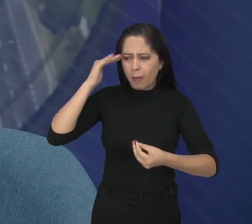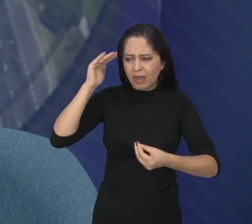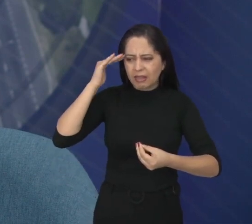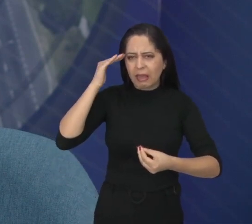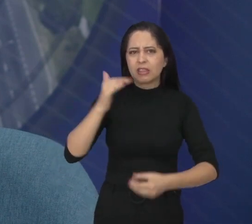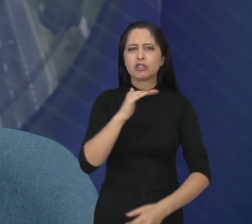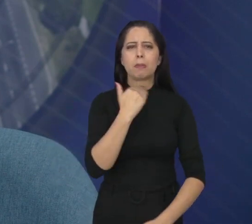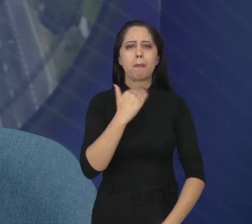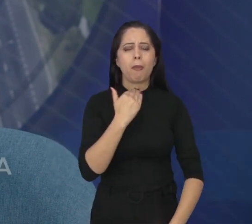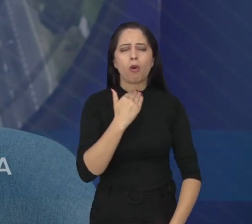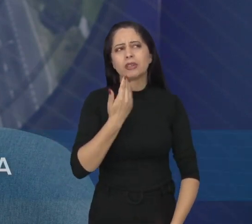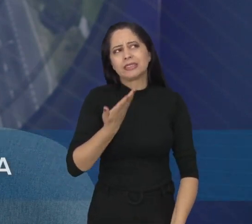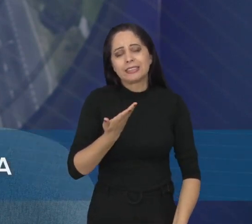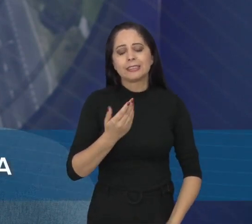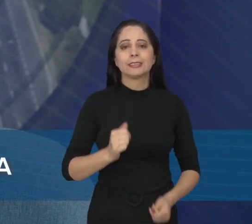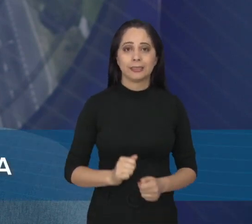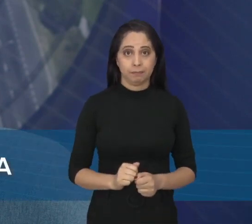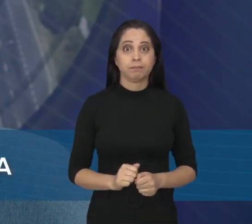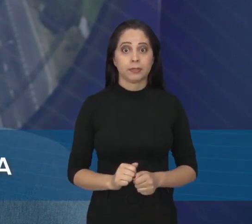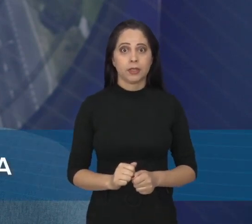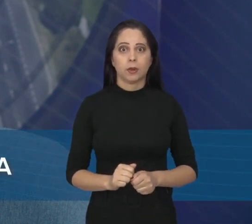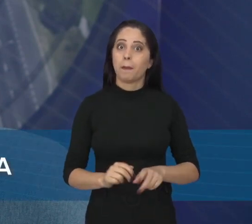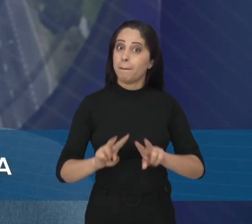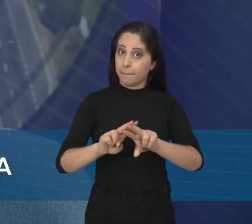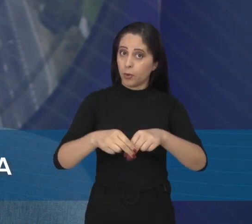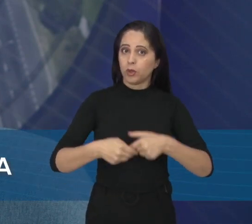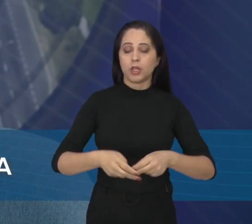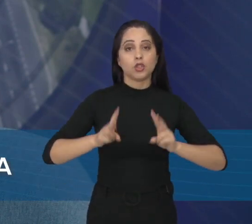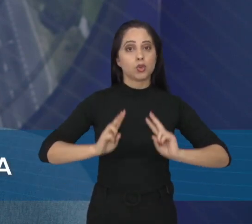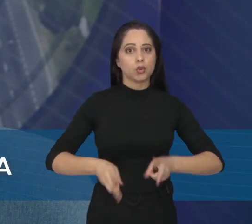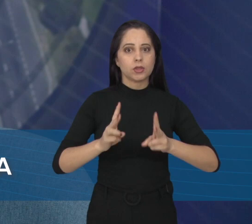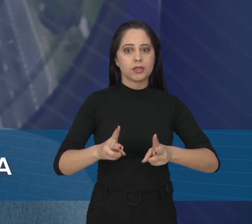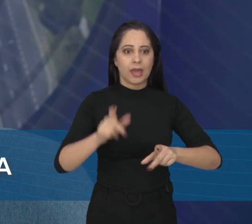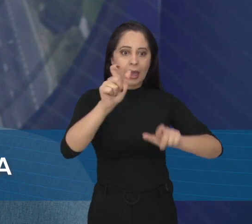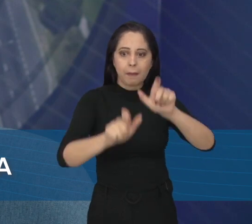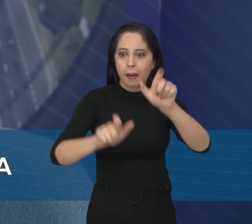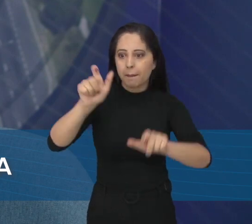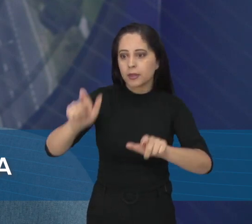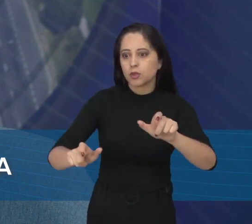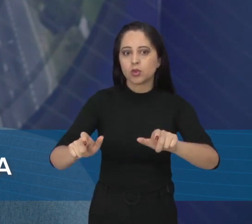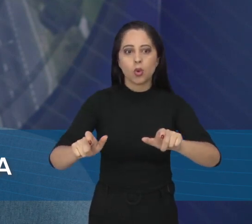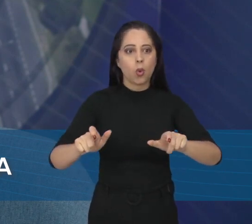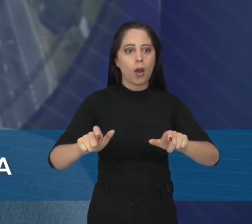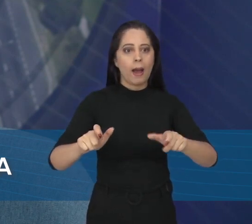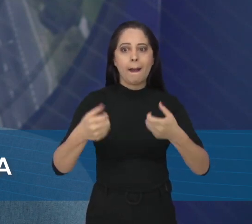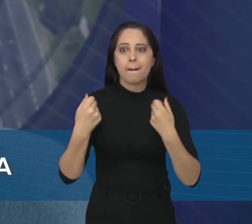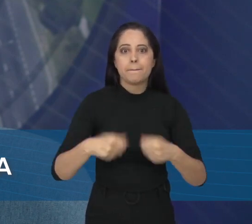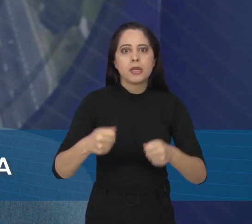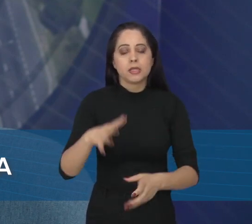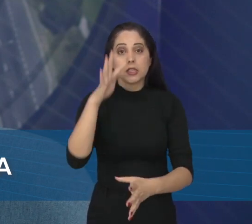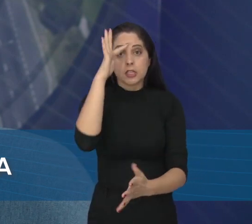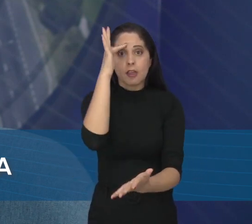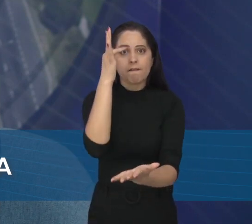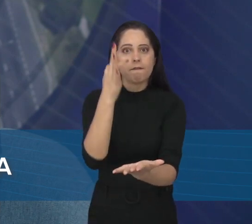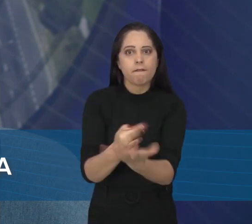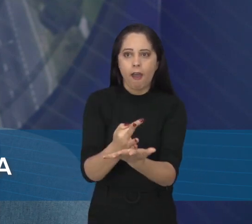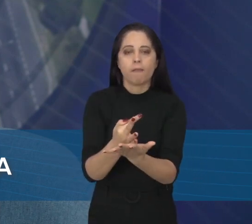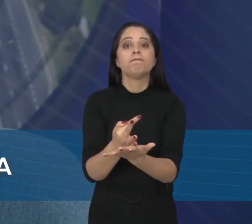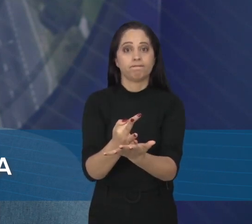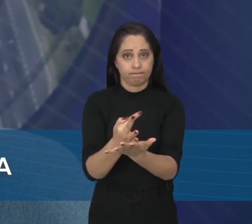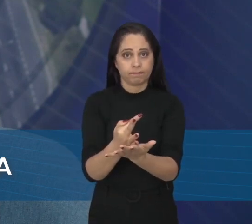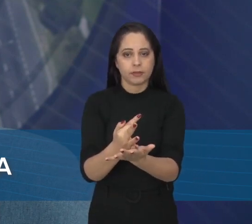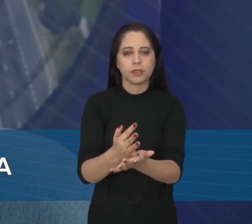por exemplo. E é esta necessidade de explicação que gera a busca por um mundo metafísico, além daquilo que podemos ver e